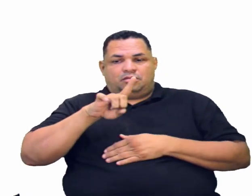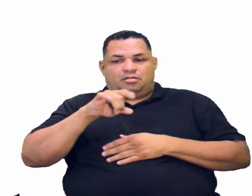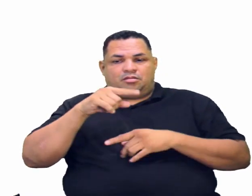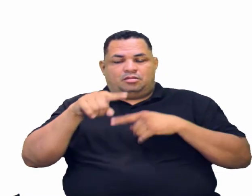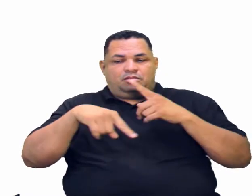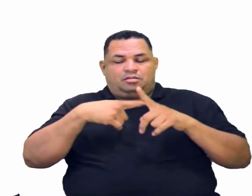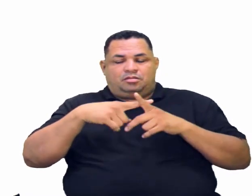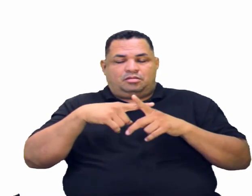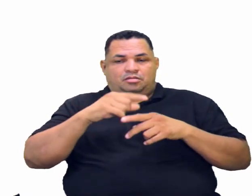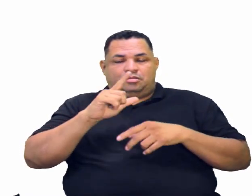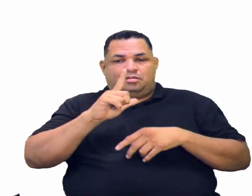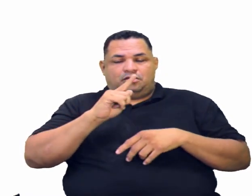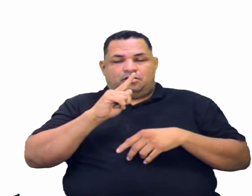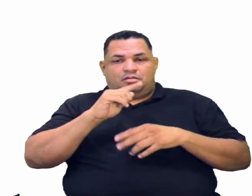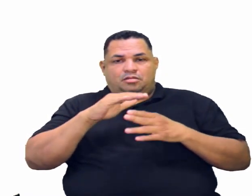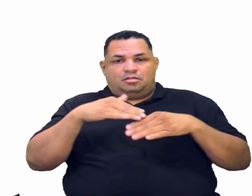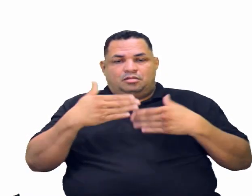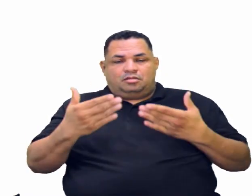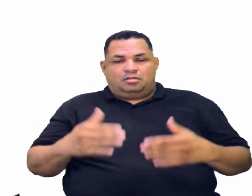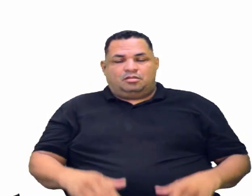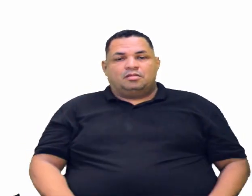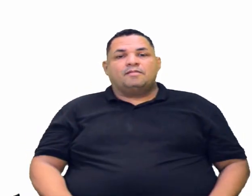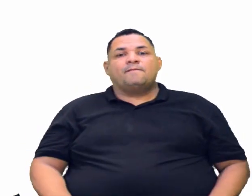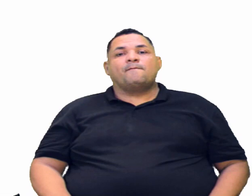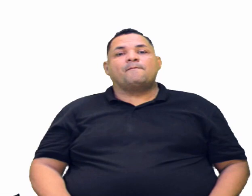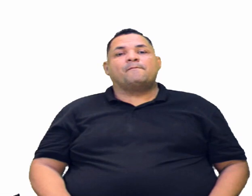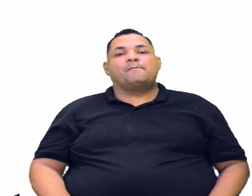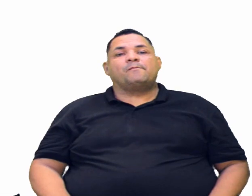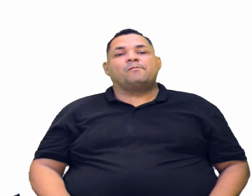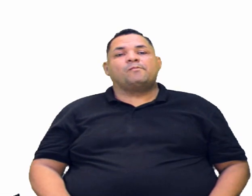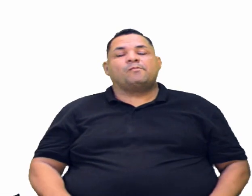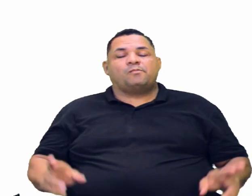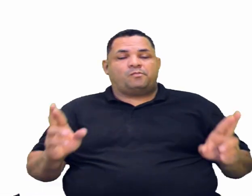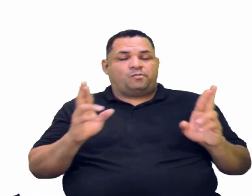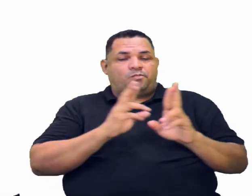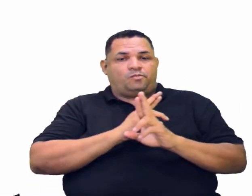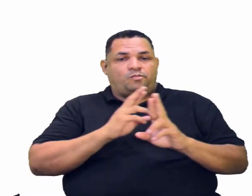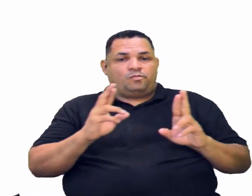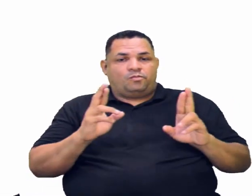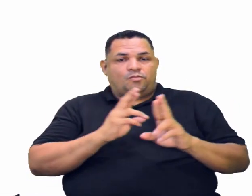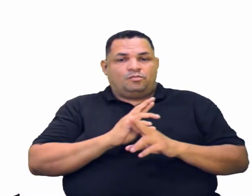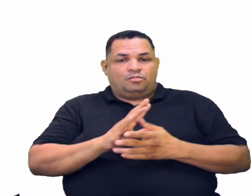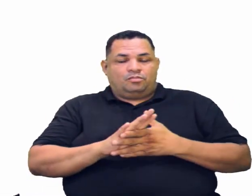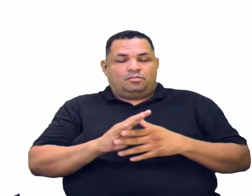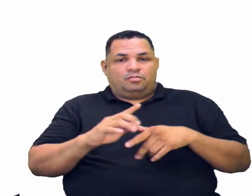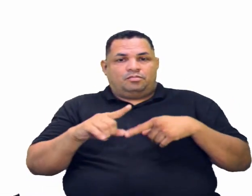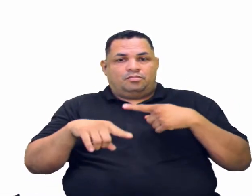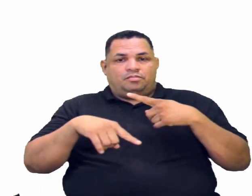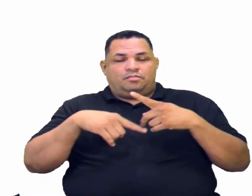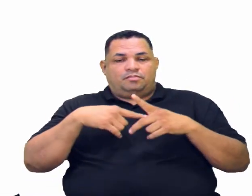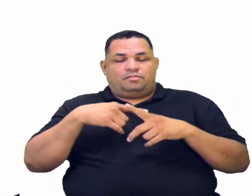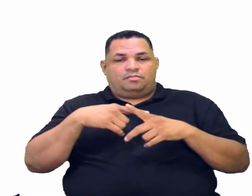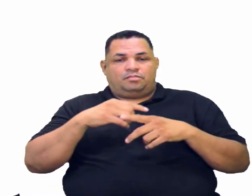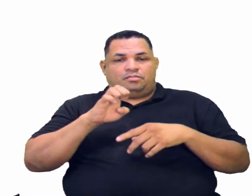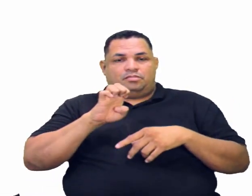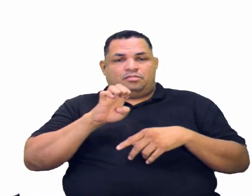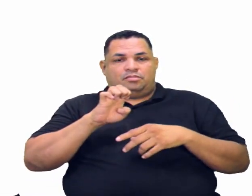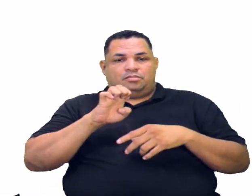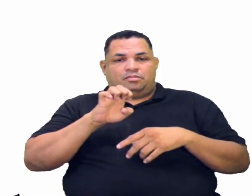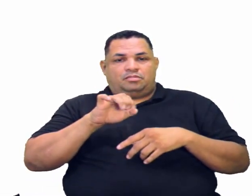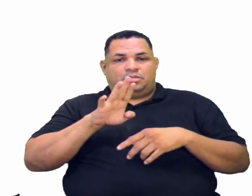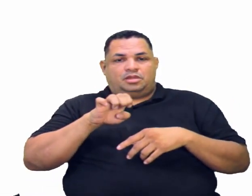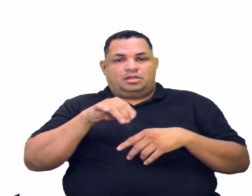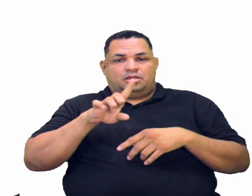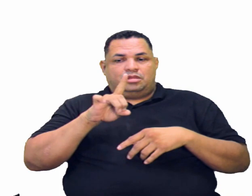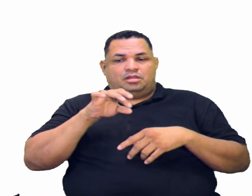como produto final. Nas reações onde os aldeídos participam, onde eles deixam de ser produto e passam